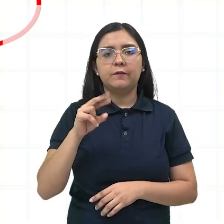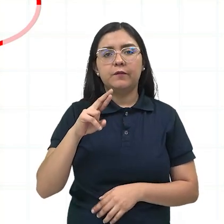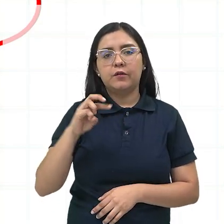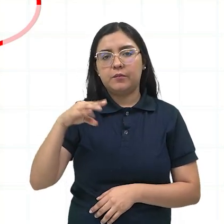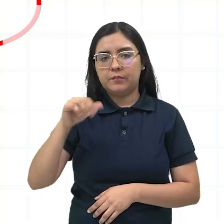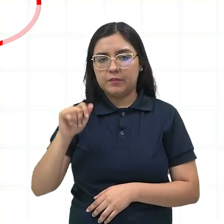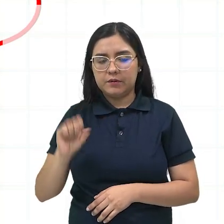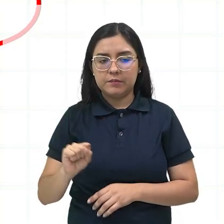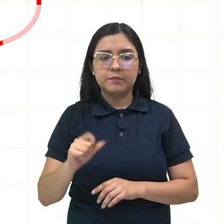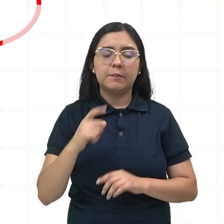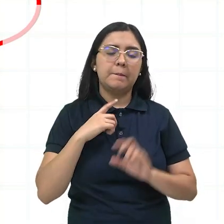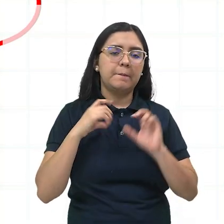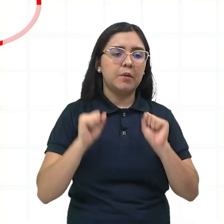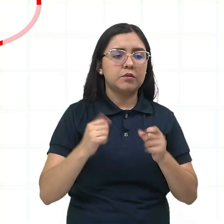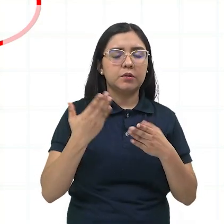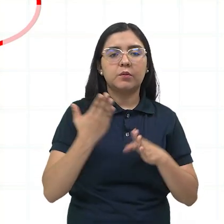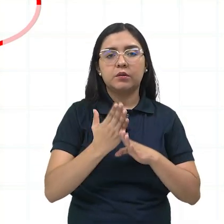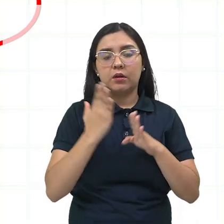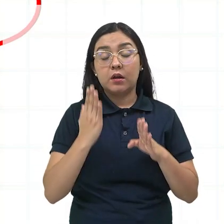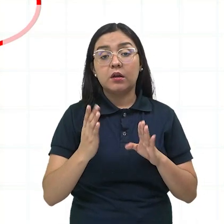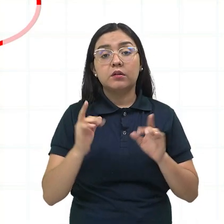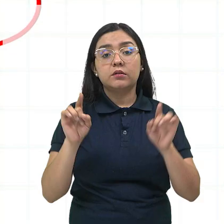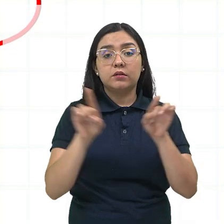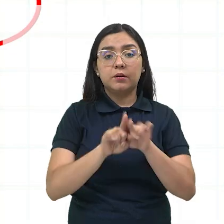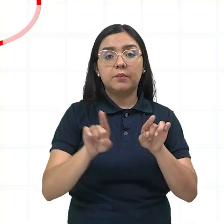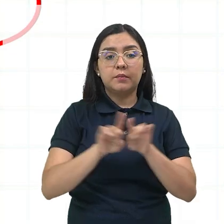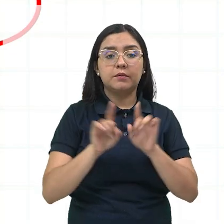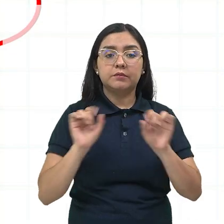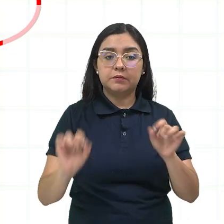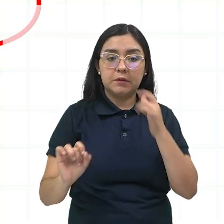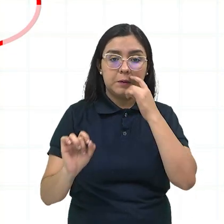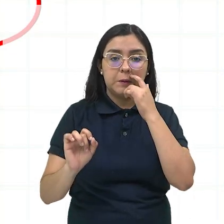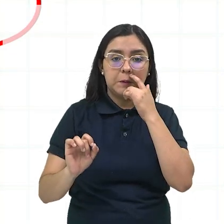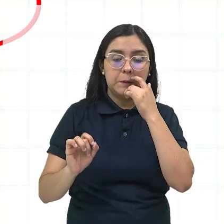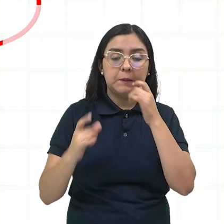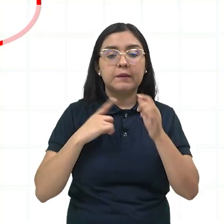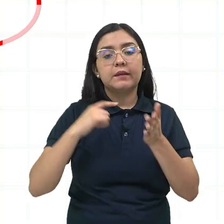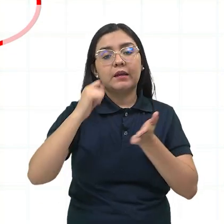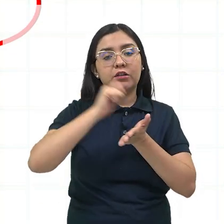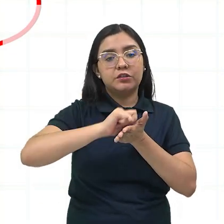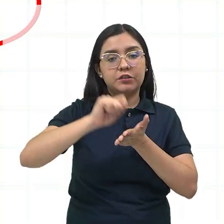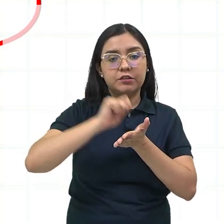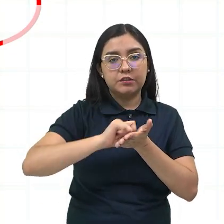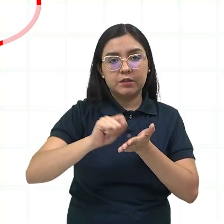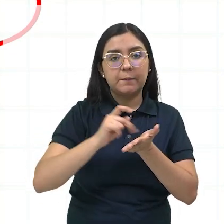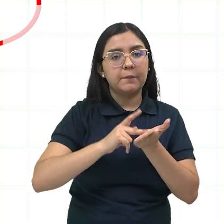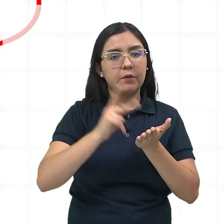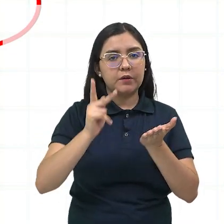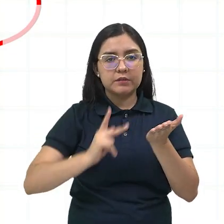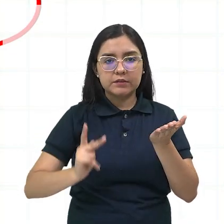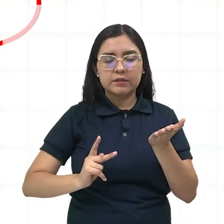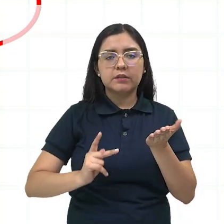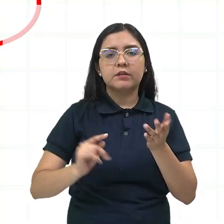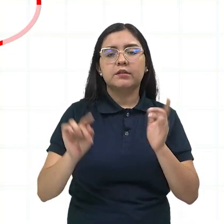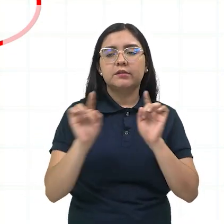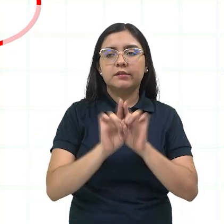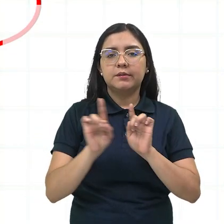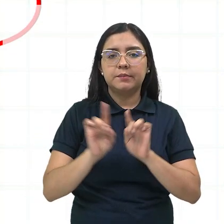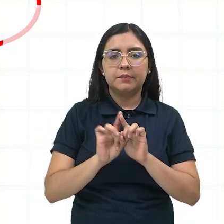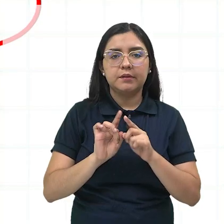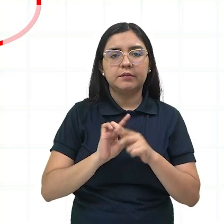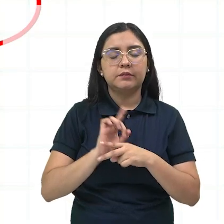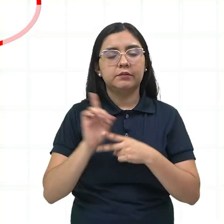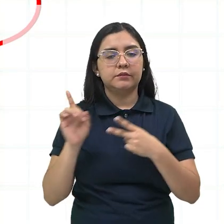gente vai perceber que eu posso encontrar essa forma na escrita da poesia, eu posso encontrar essa